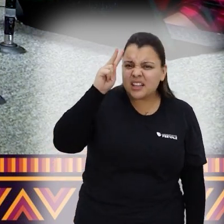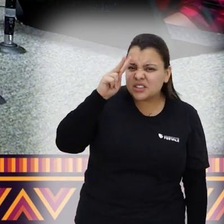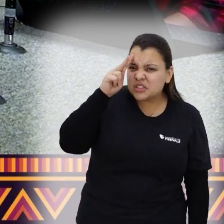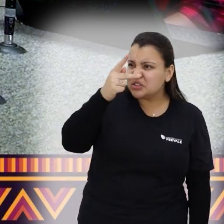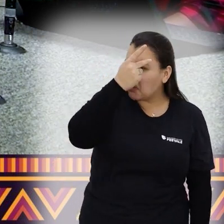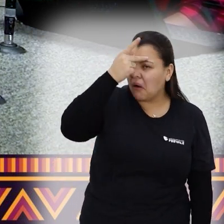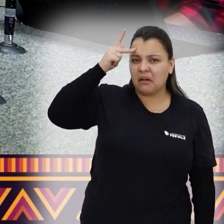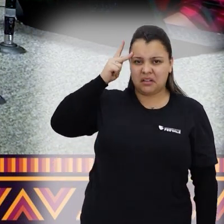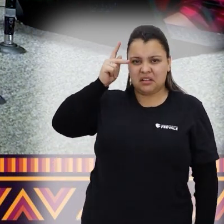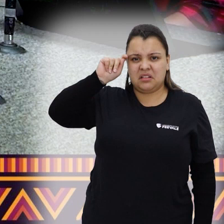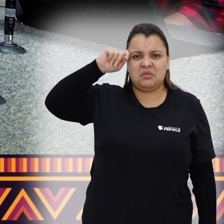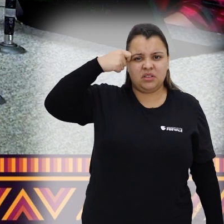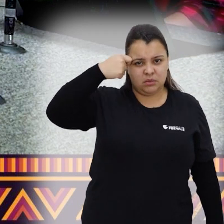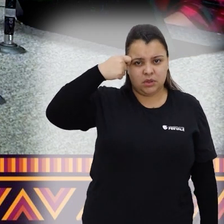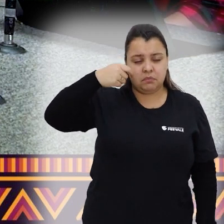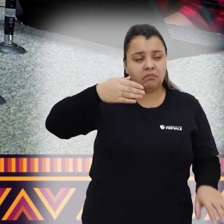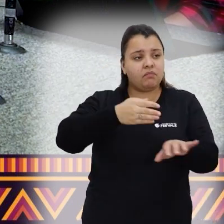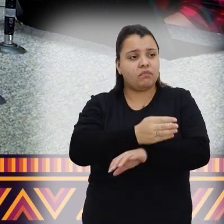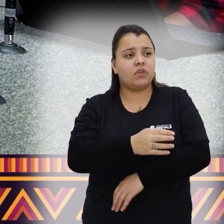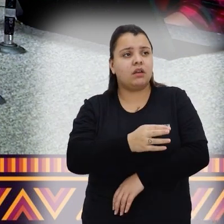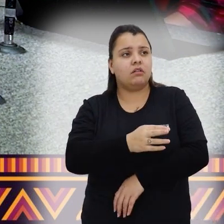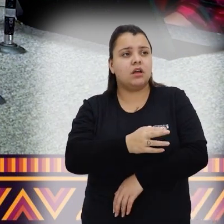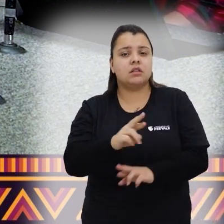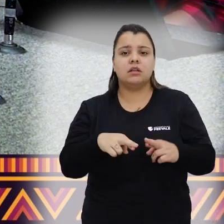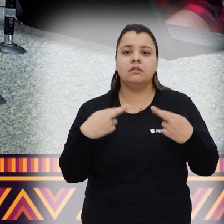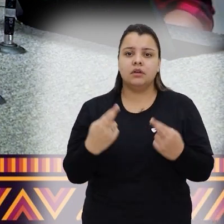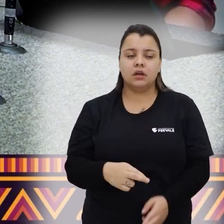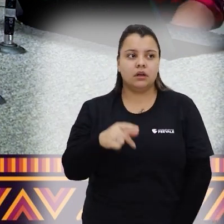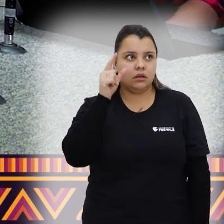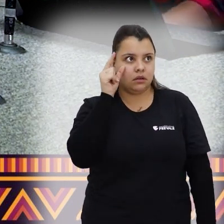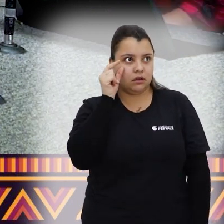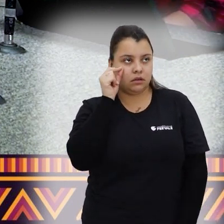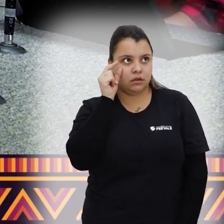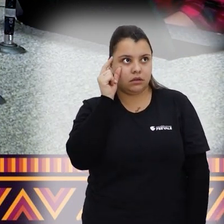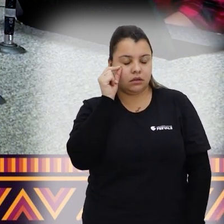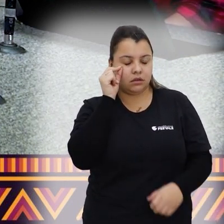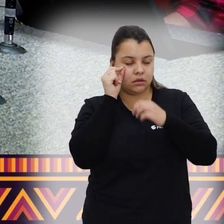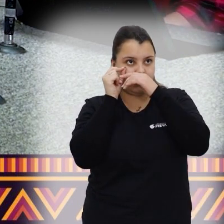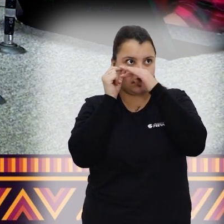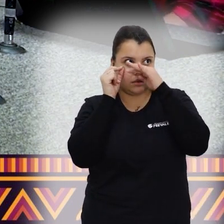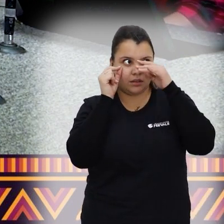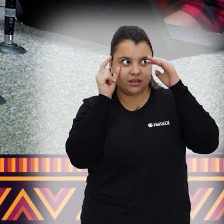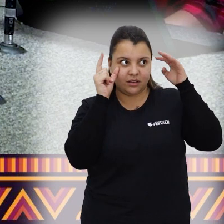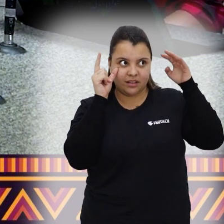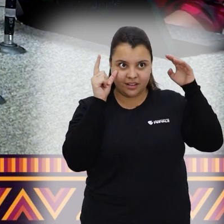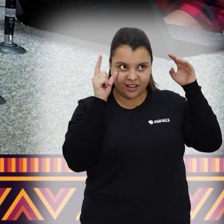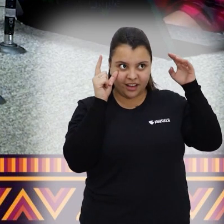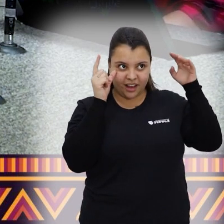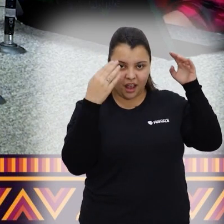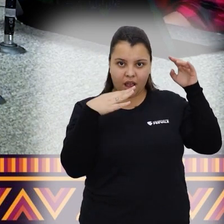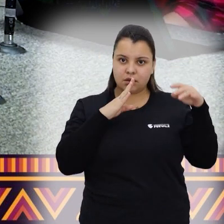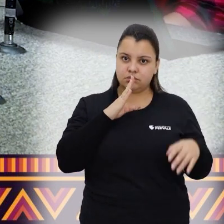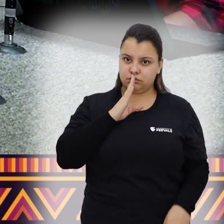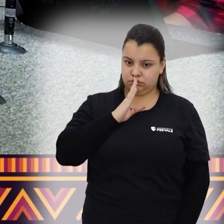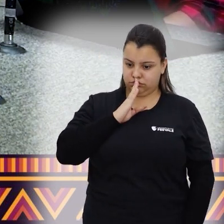nada. Então, eu chegava nas reuniões, era só o meu olho piscando, brilhando, né? E tentando... E